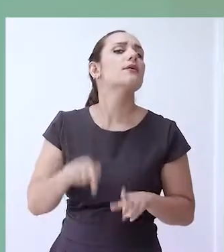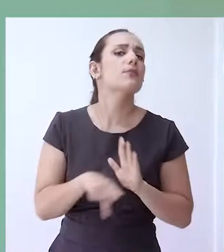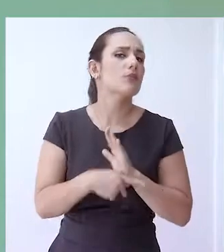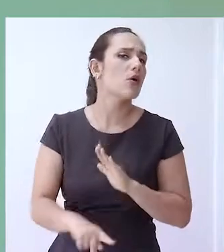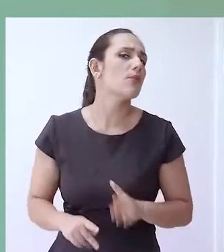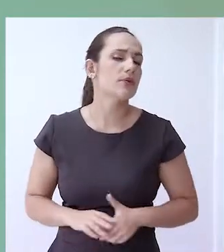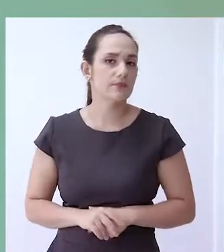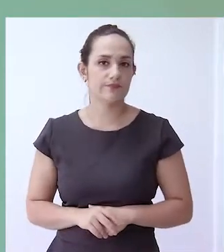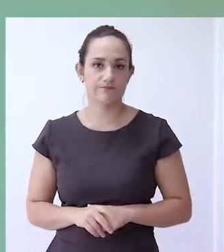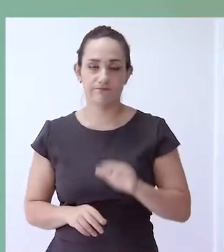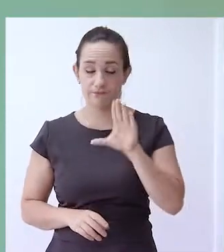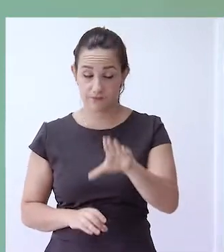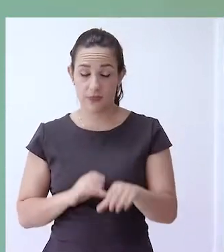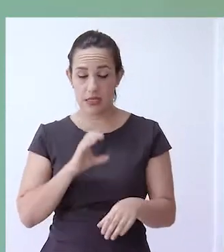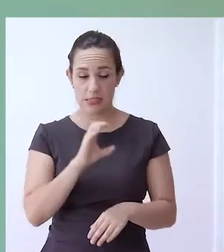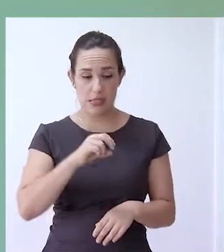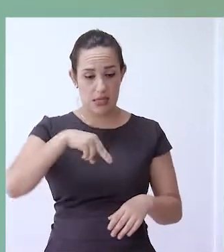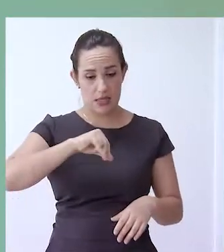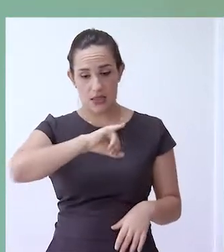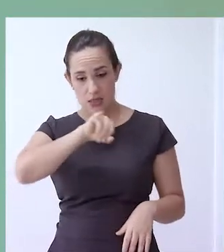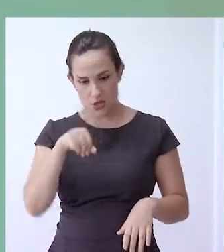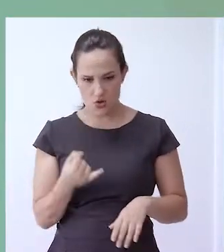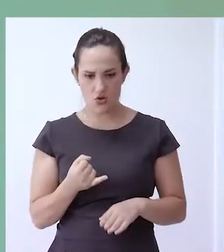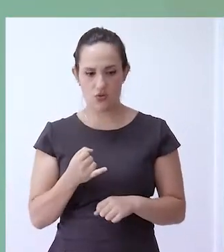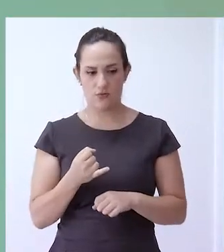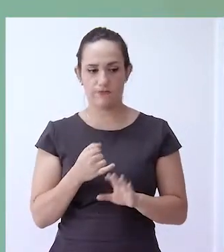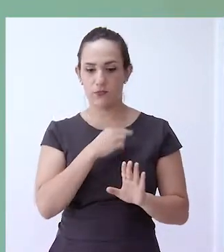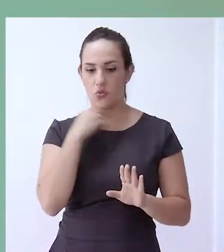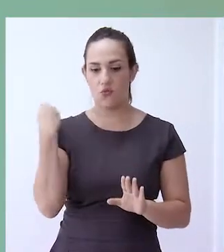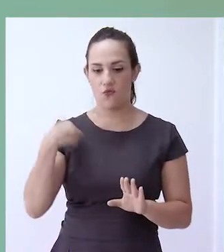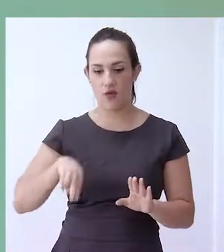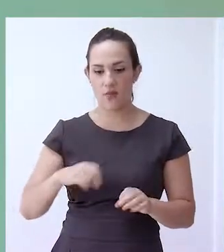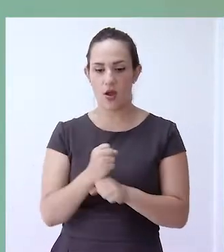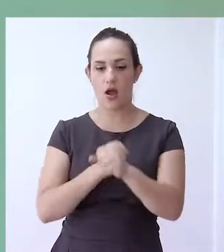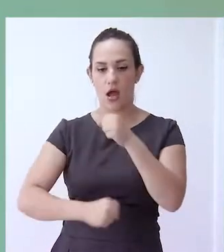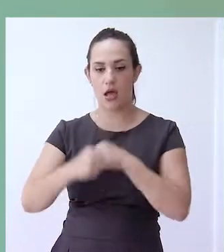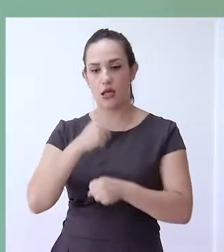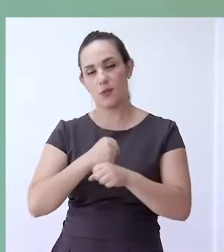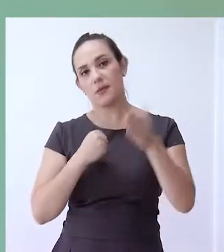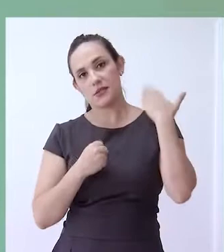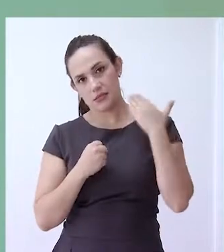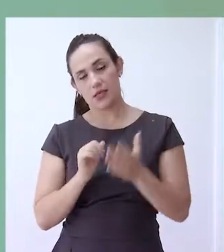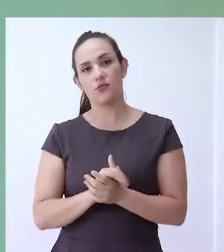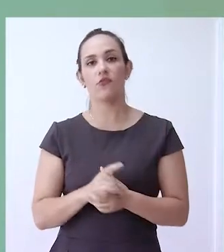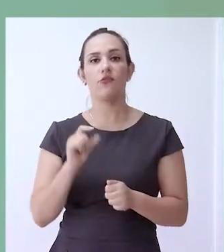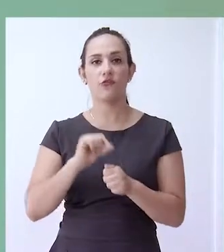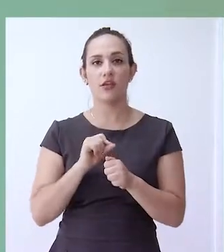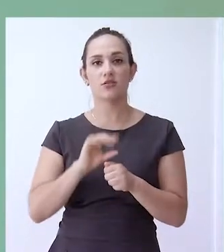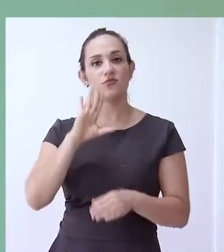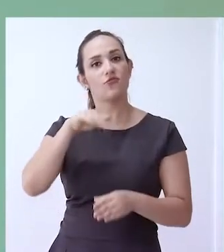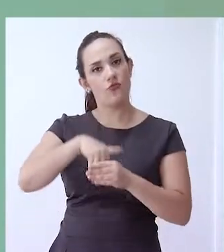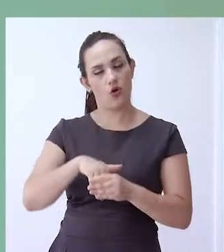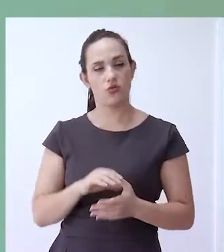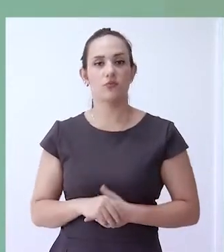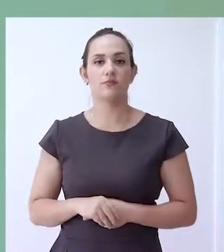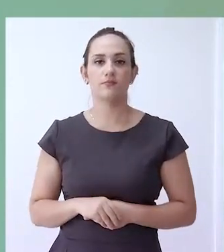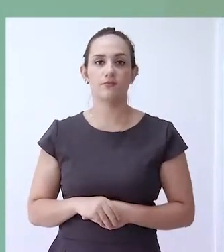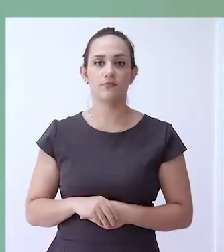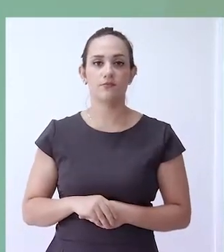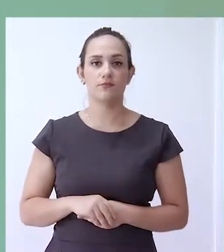daqui? O CNJ, em novembro do ano passado, levou à